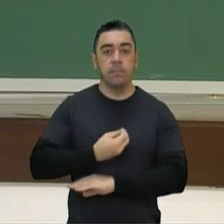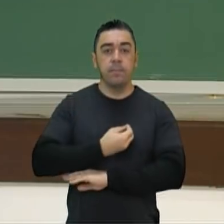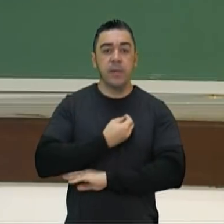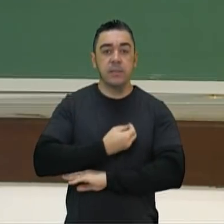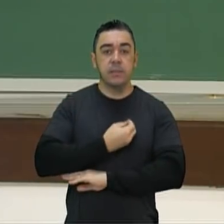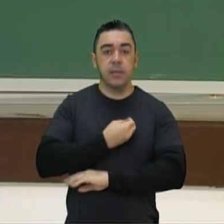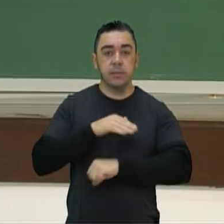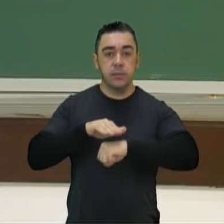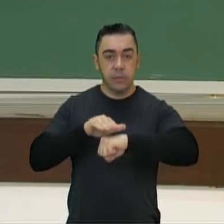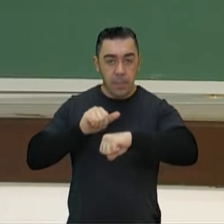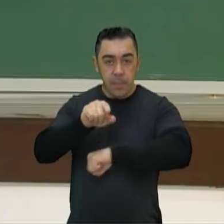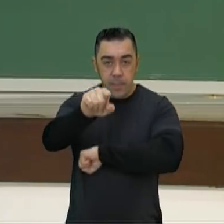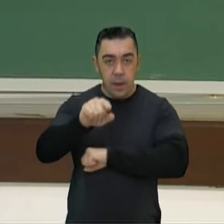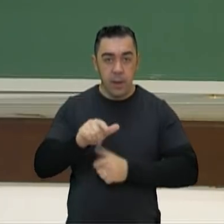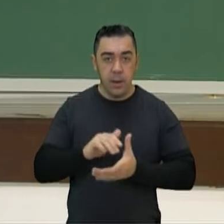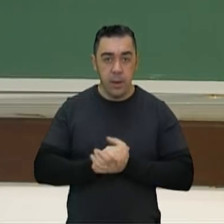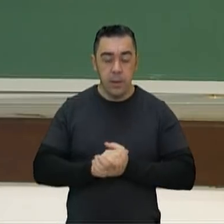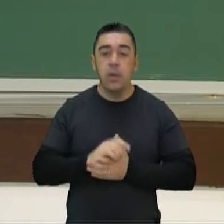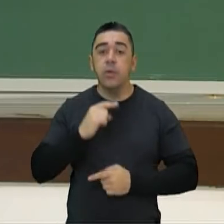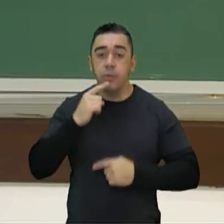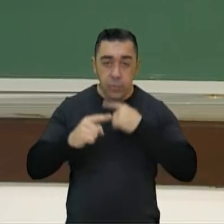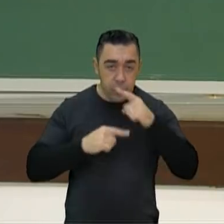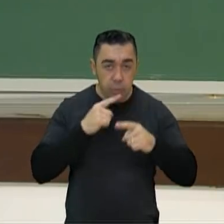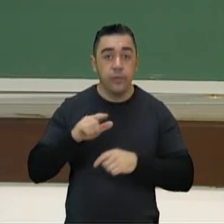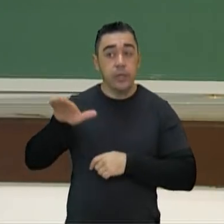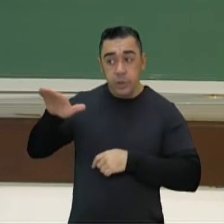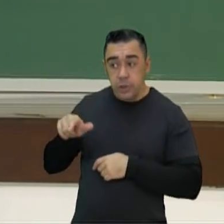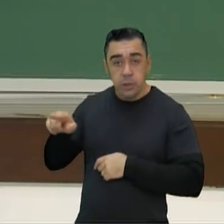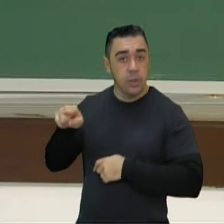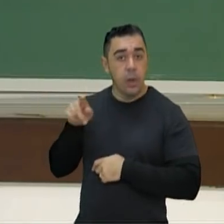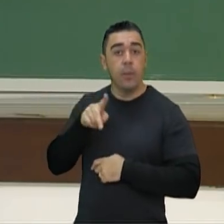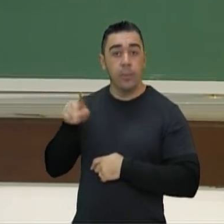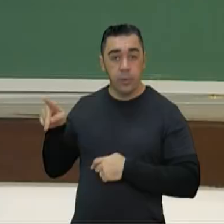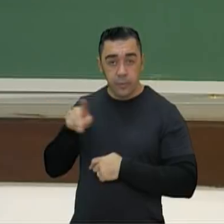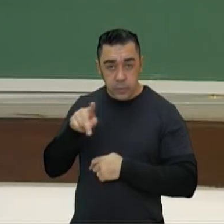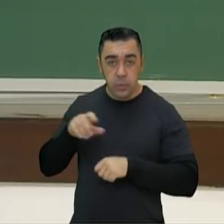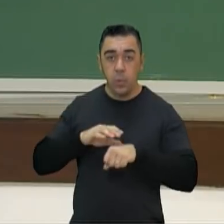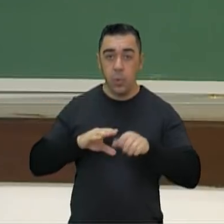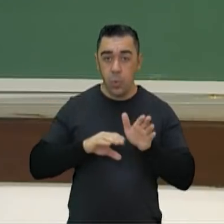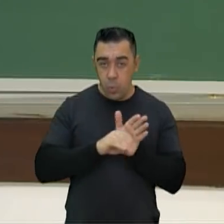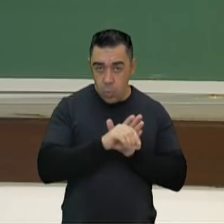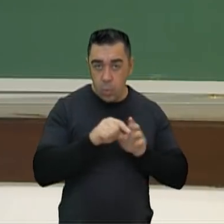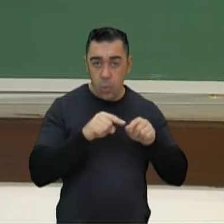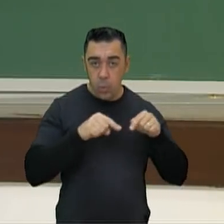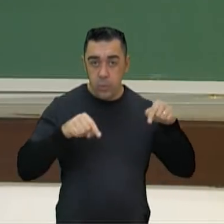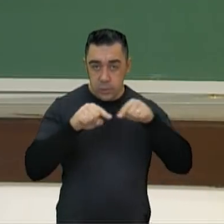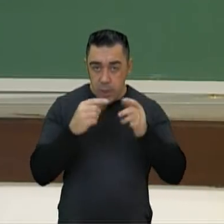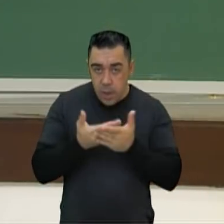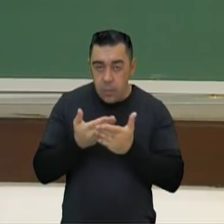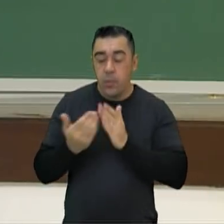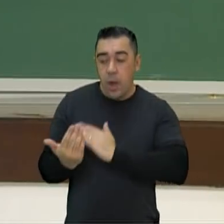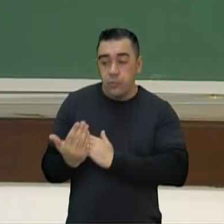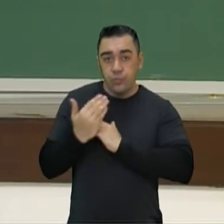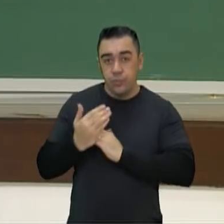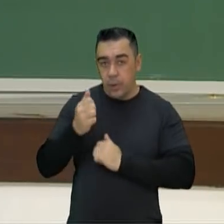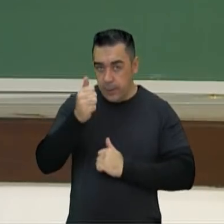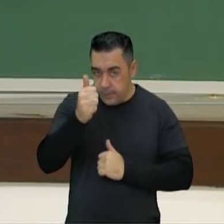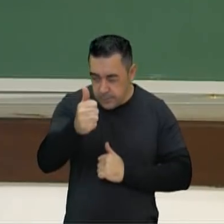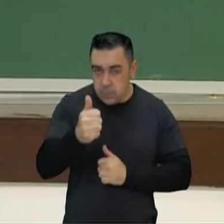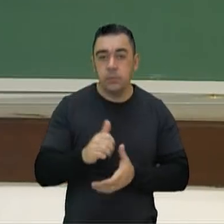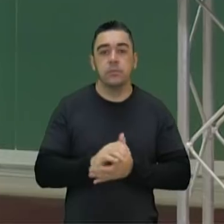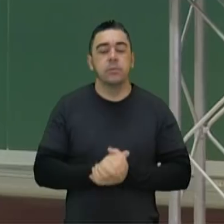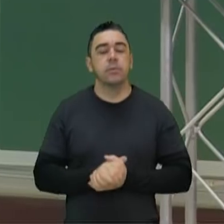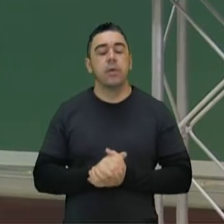no Classroom. Qualquer dúvida, chame o seu professor lá no Classroom para que ele possa lhe auxiliar. A nossa aula